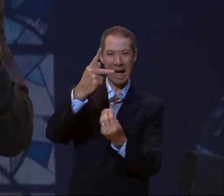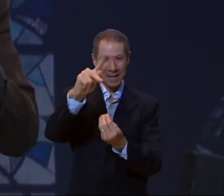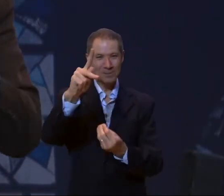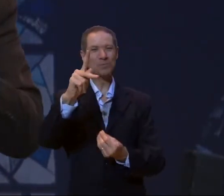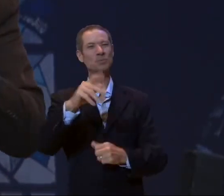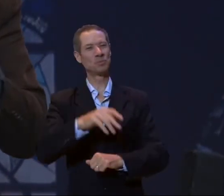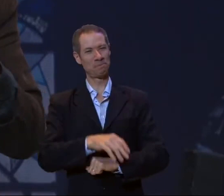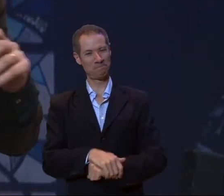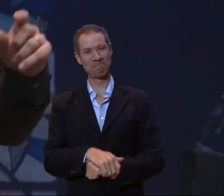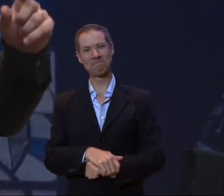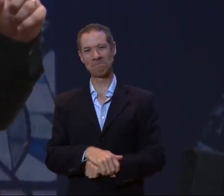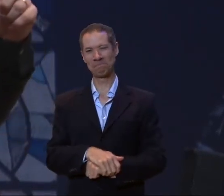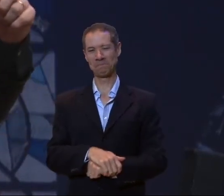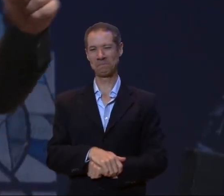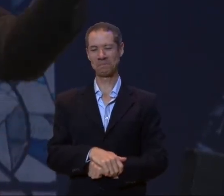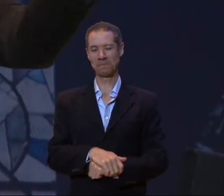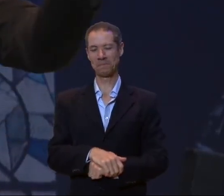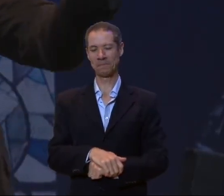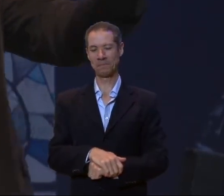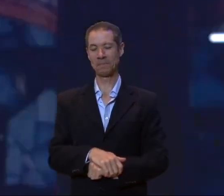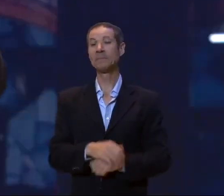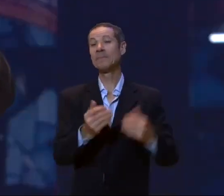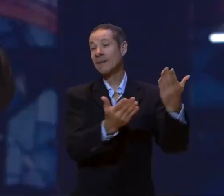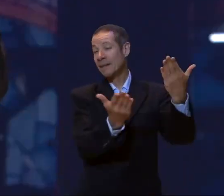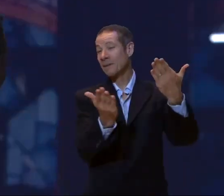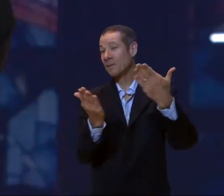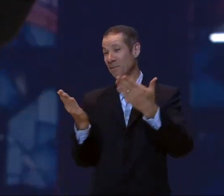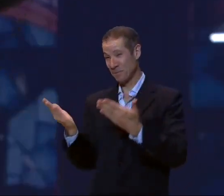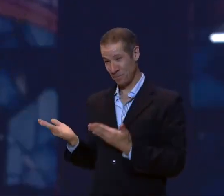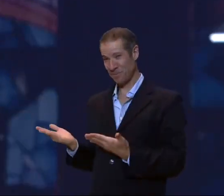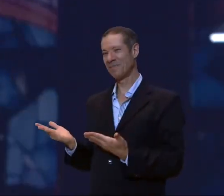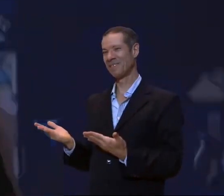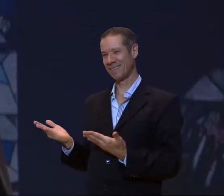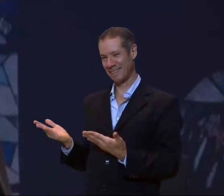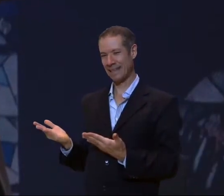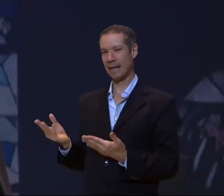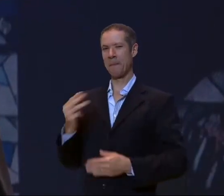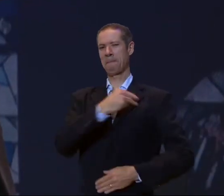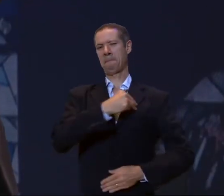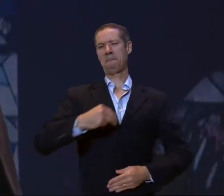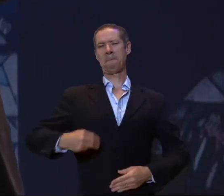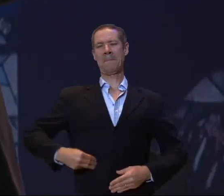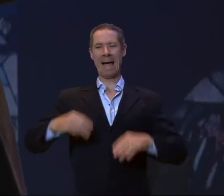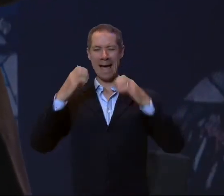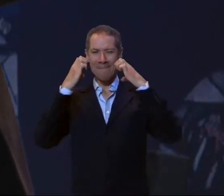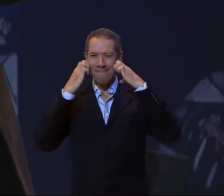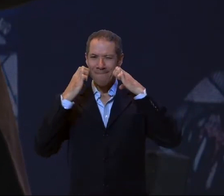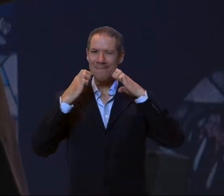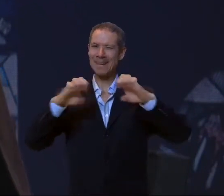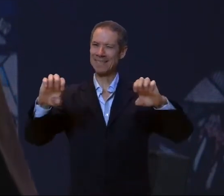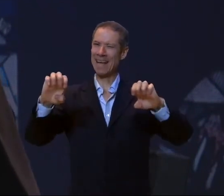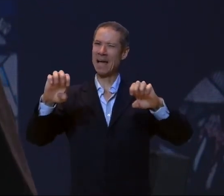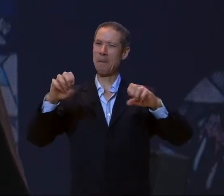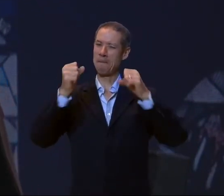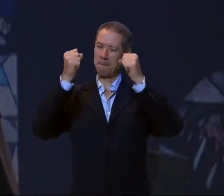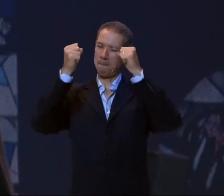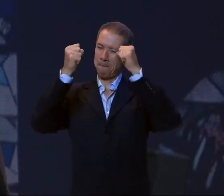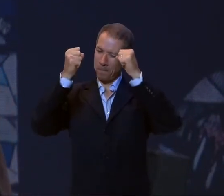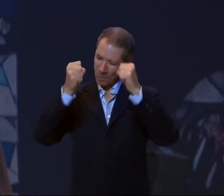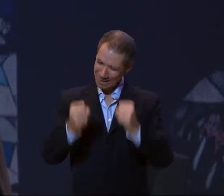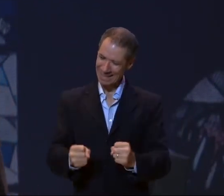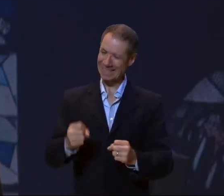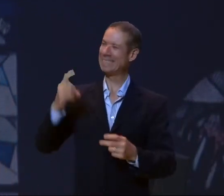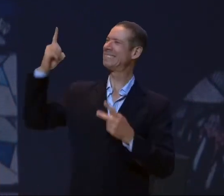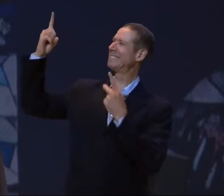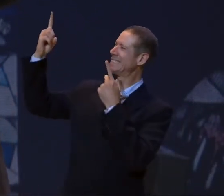vida. Eu vim te convidar a ser um ministro do Evangelho, o poder